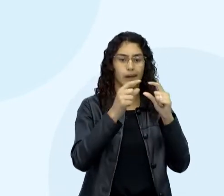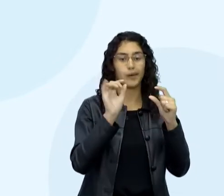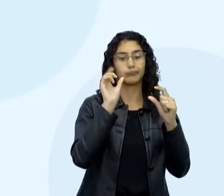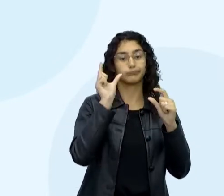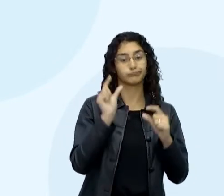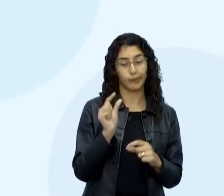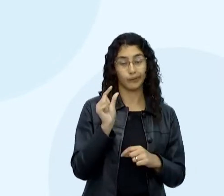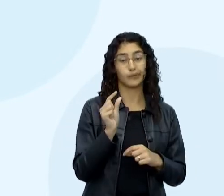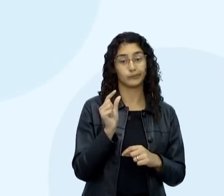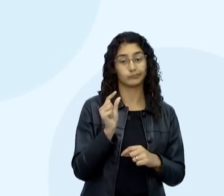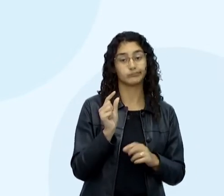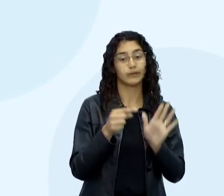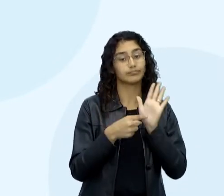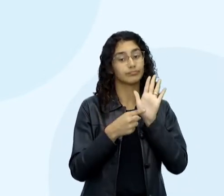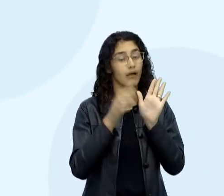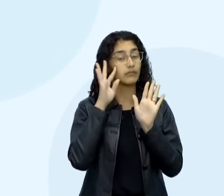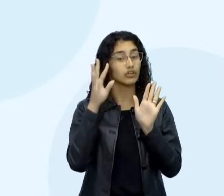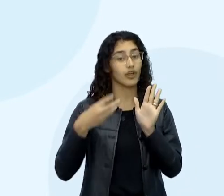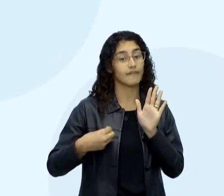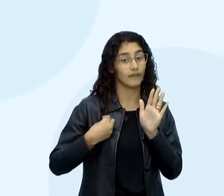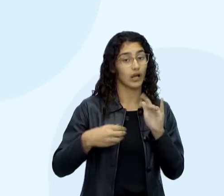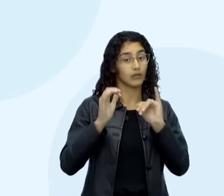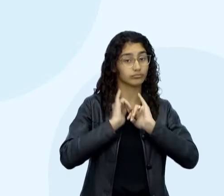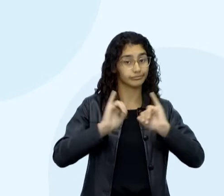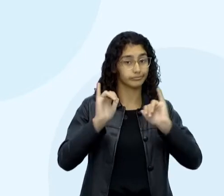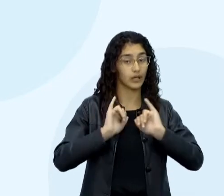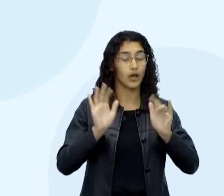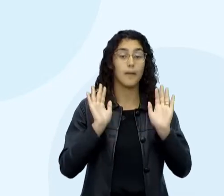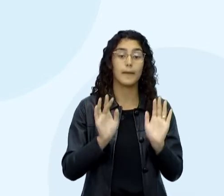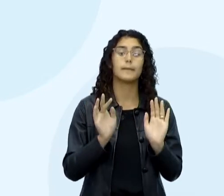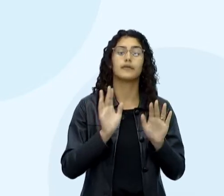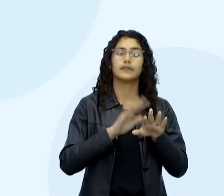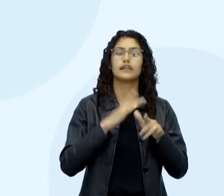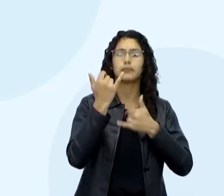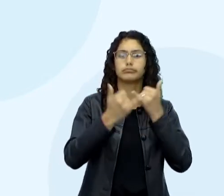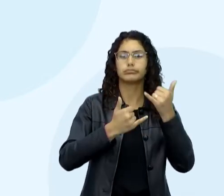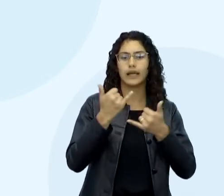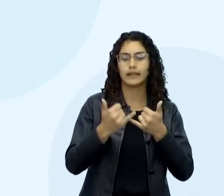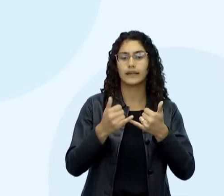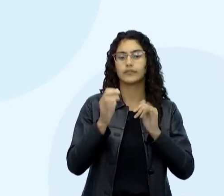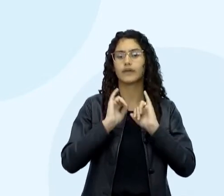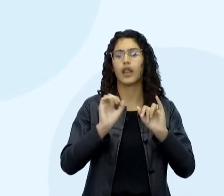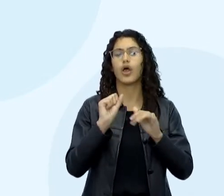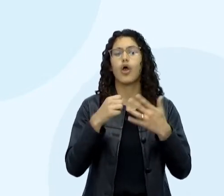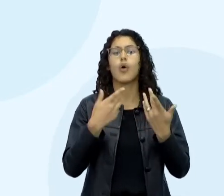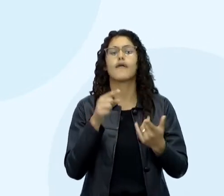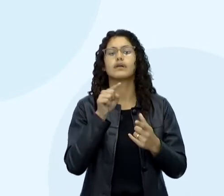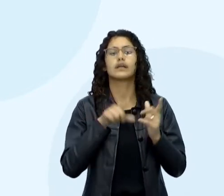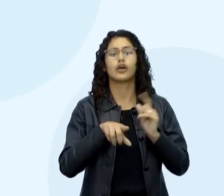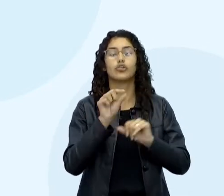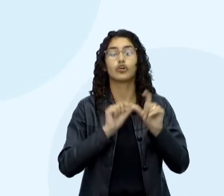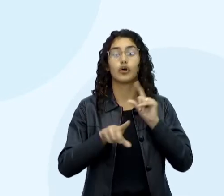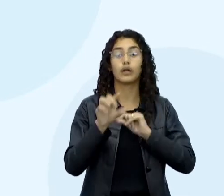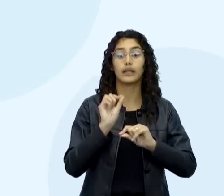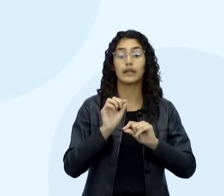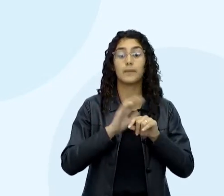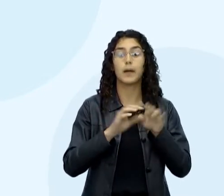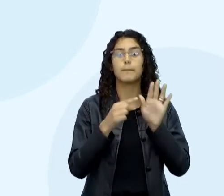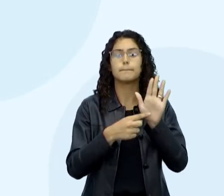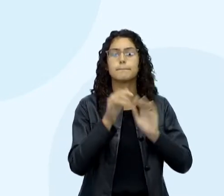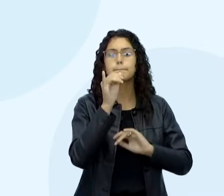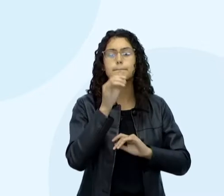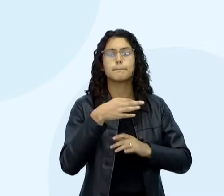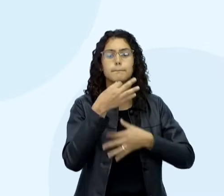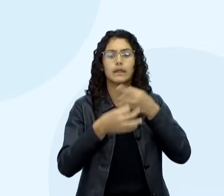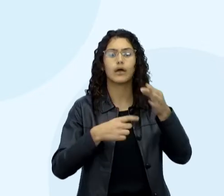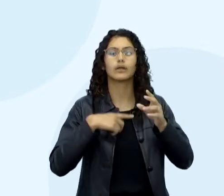para refletir a realidade de uma notícia. Mas para a gente fazer essa brincadeira, diga, qual emoji você escolheria para dar a sua opinião